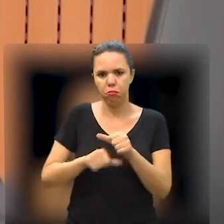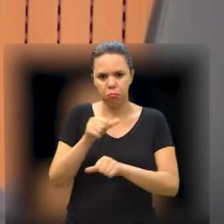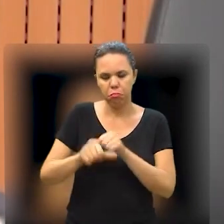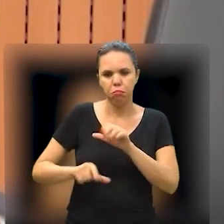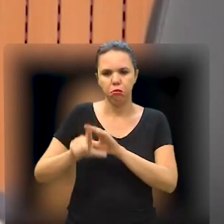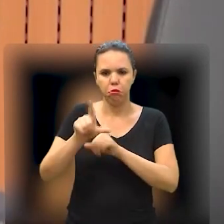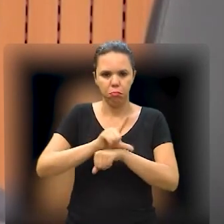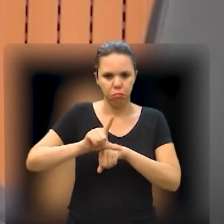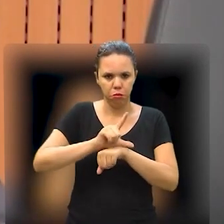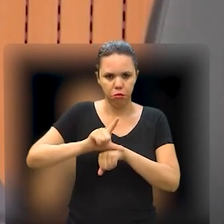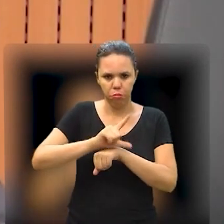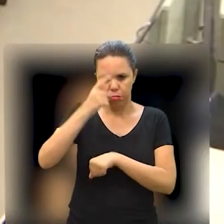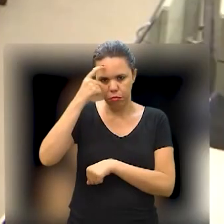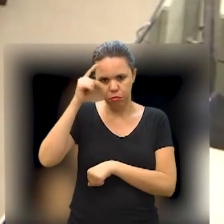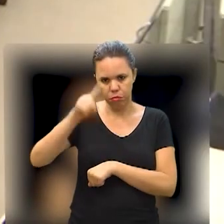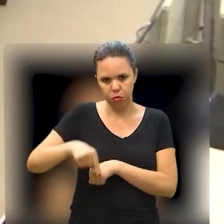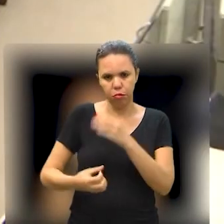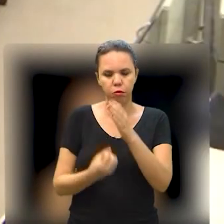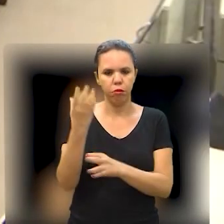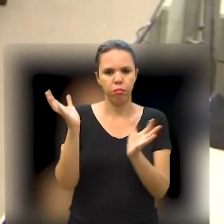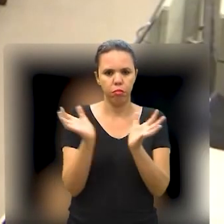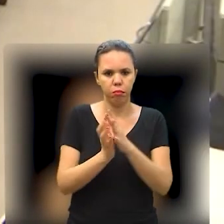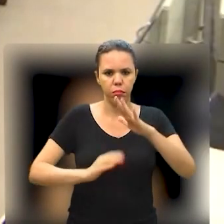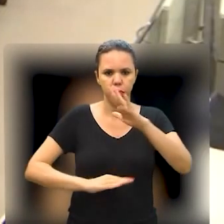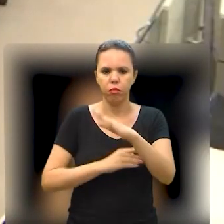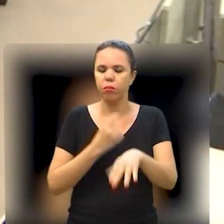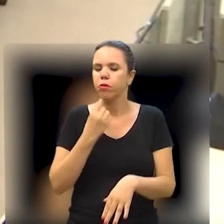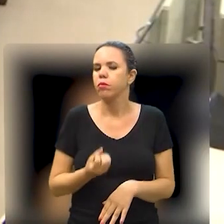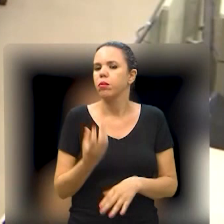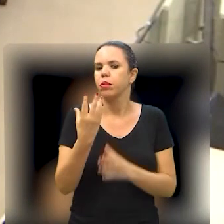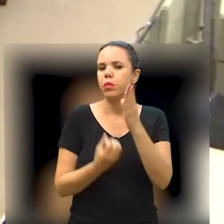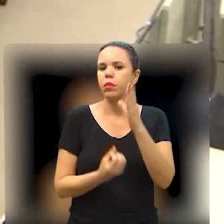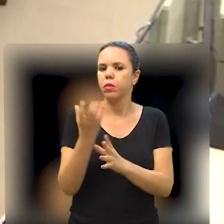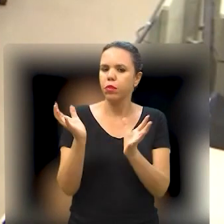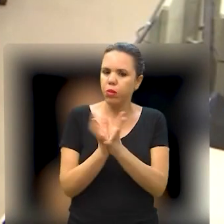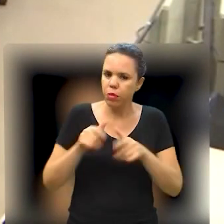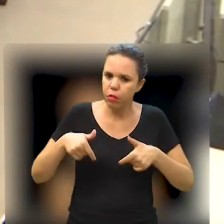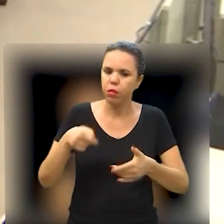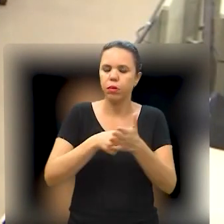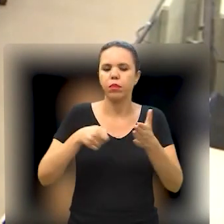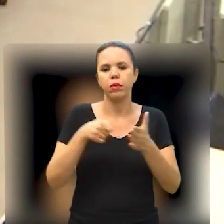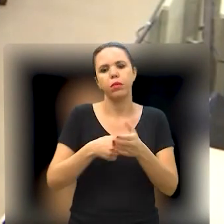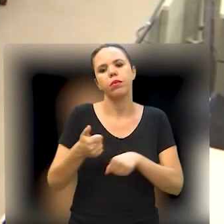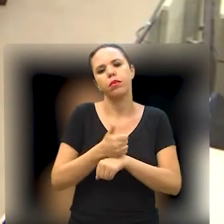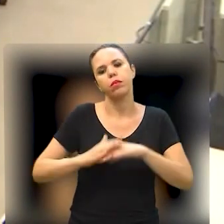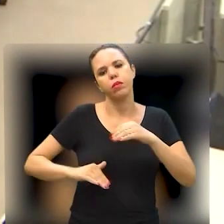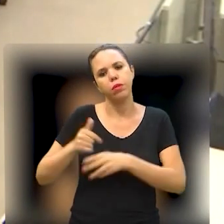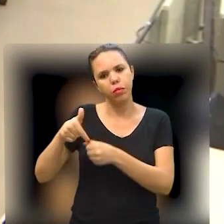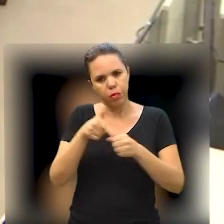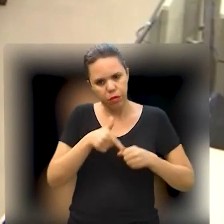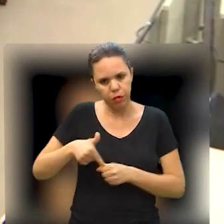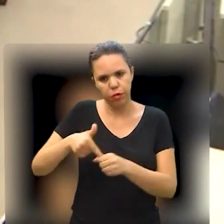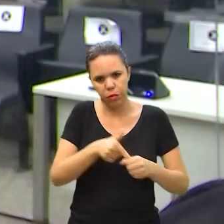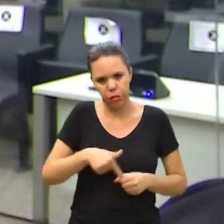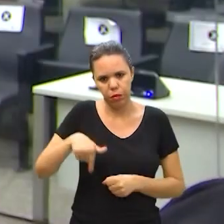se houvesse mudanças na legislação. Pensando nisso, foi criada na Câmara Municipal de Campinas a Frente Parlamentar em Defesa da Profissão